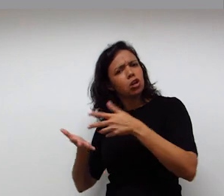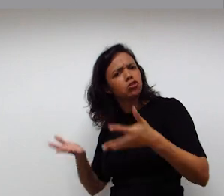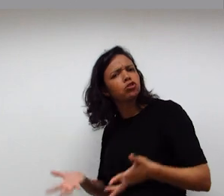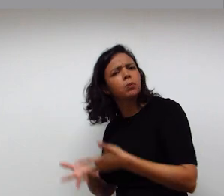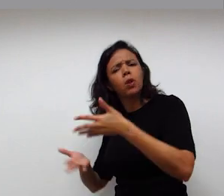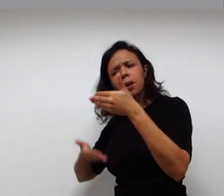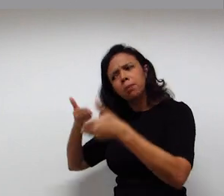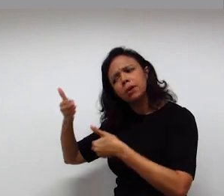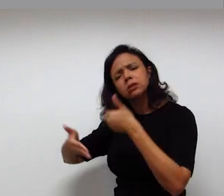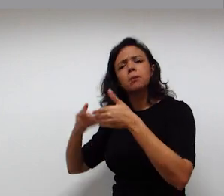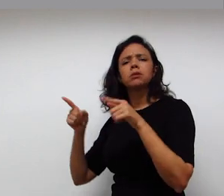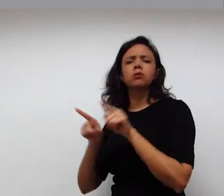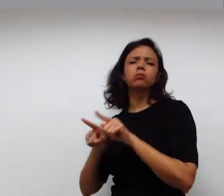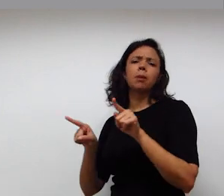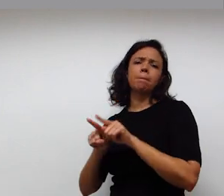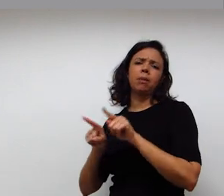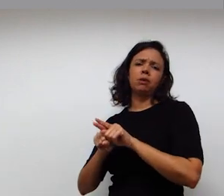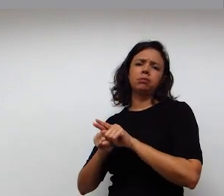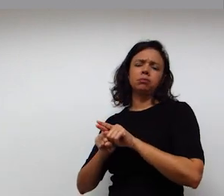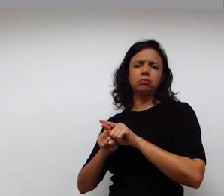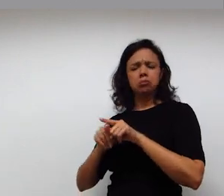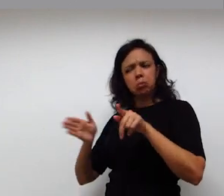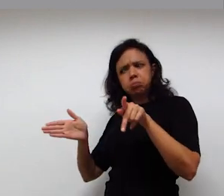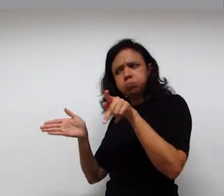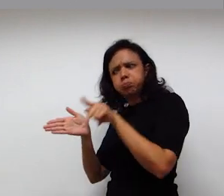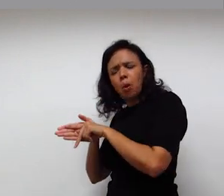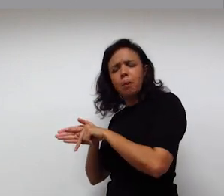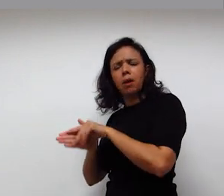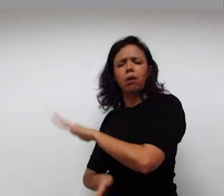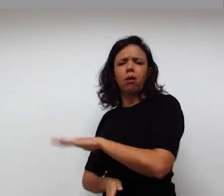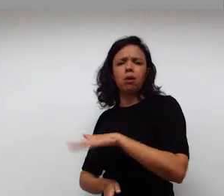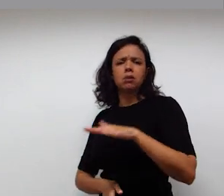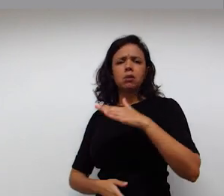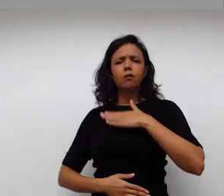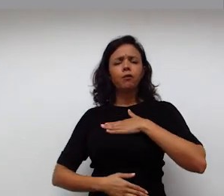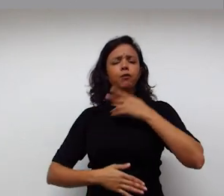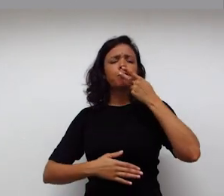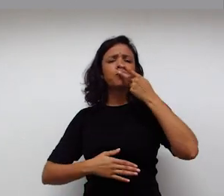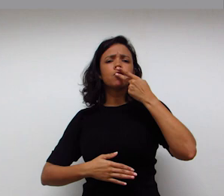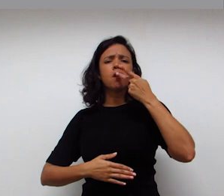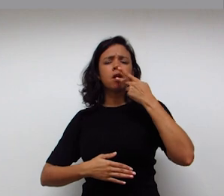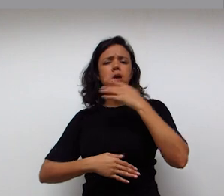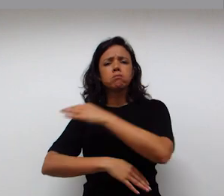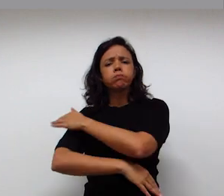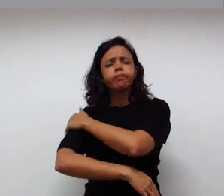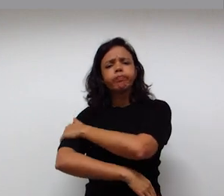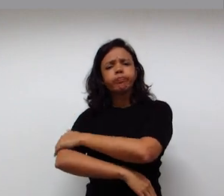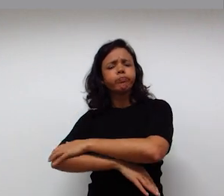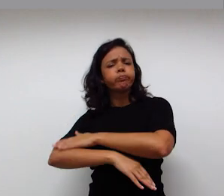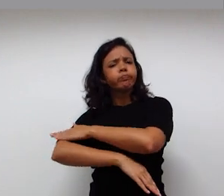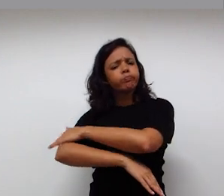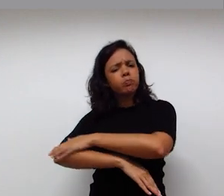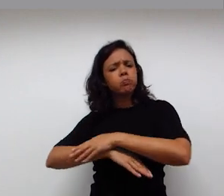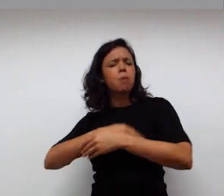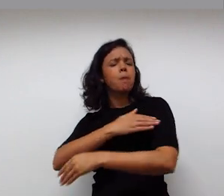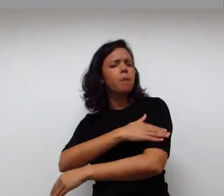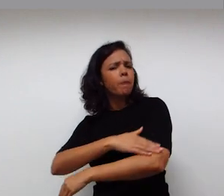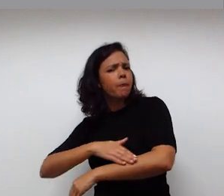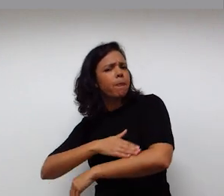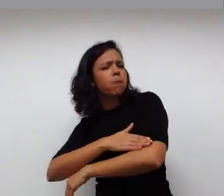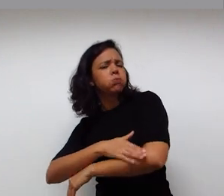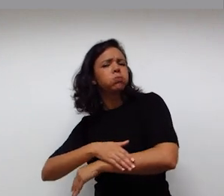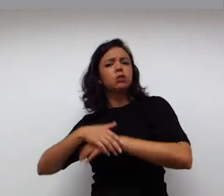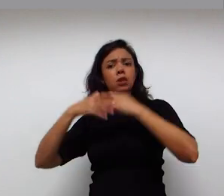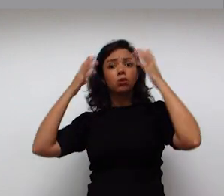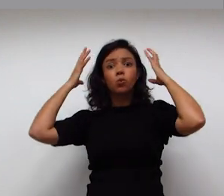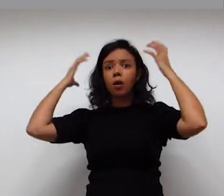participação. Como? Você pode dizer as partes do corpo para a criança passar o sabonete. Vamos passar o shampoo na cabeça